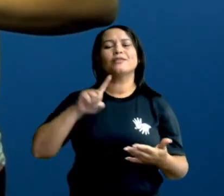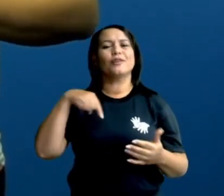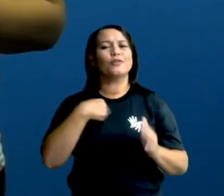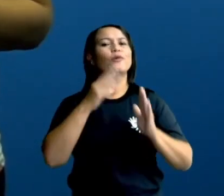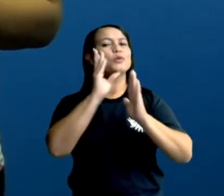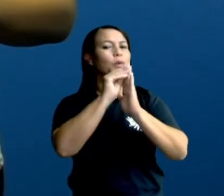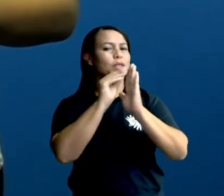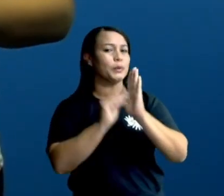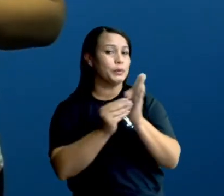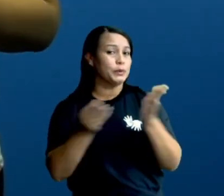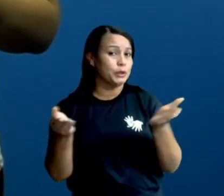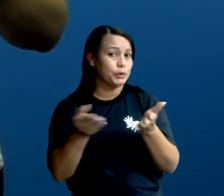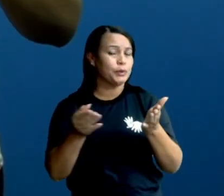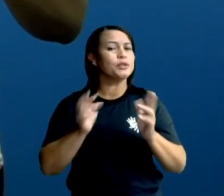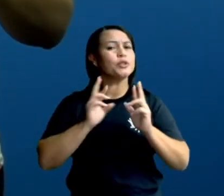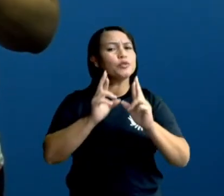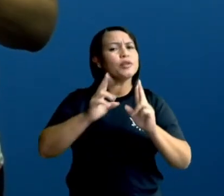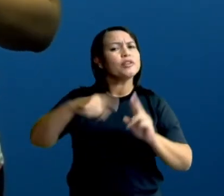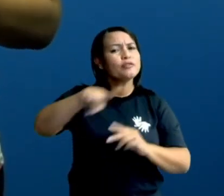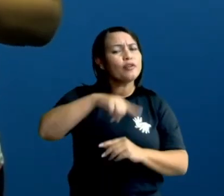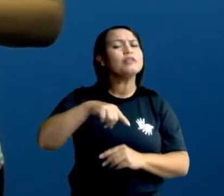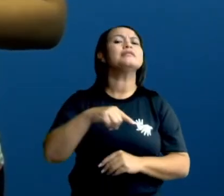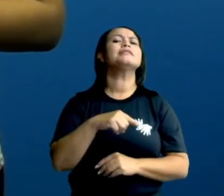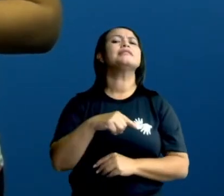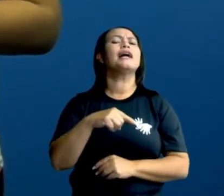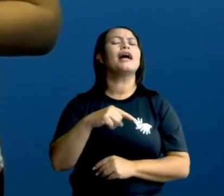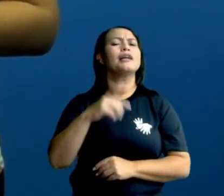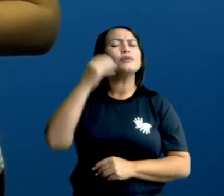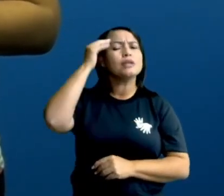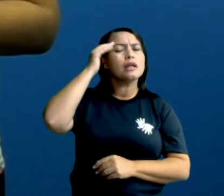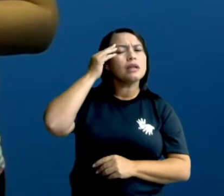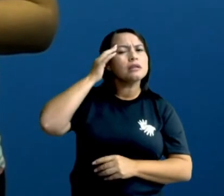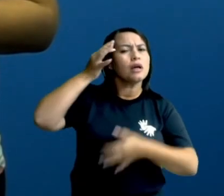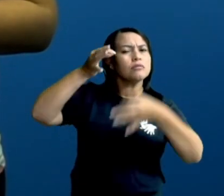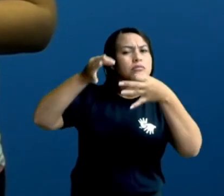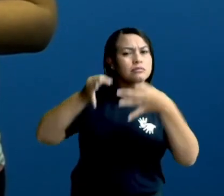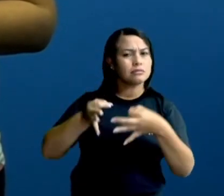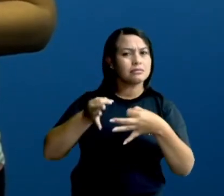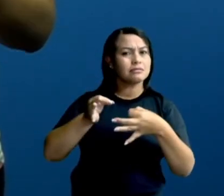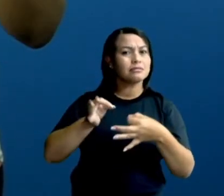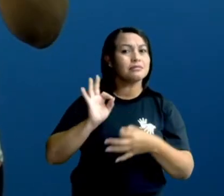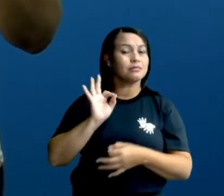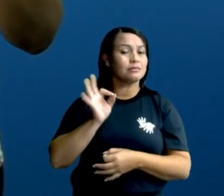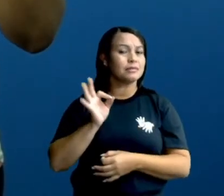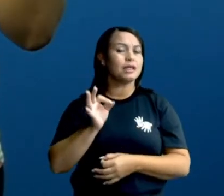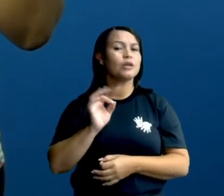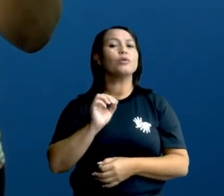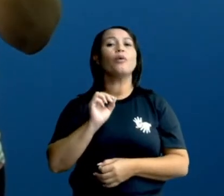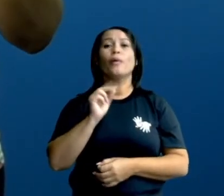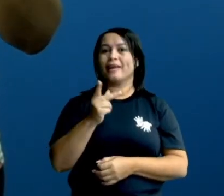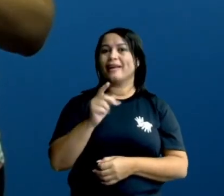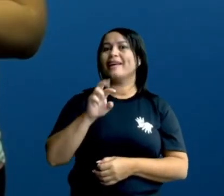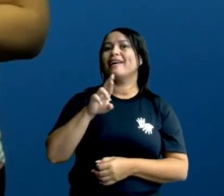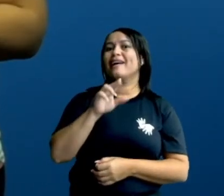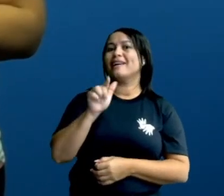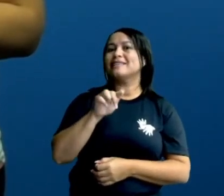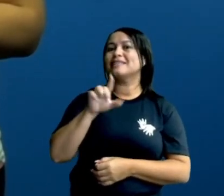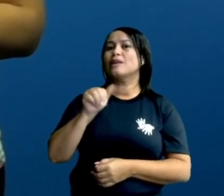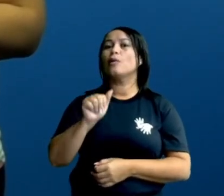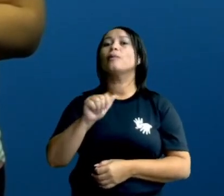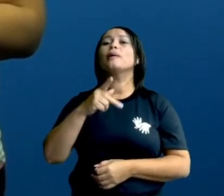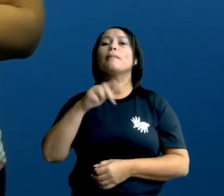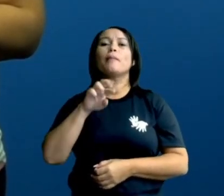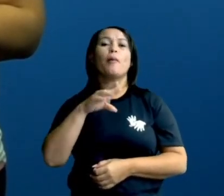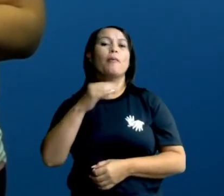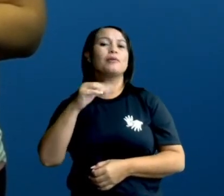nosso conteúdo. Espero que vocês tenham entendido bem direitinho, tá certo? Razão e